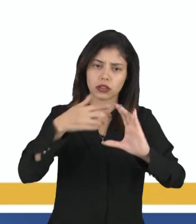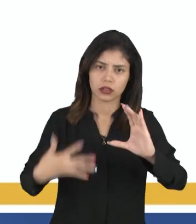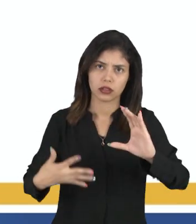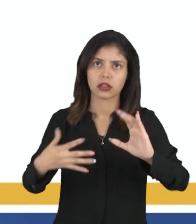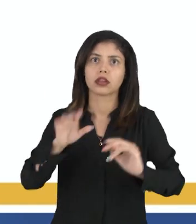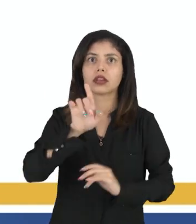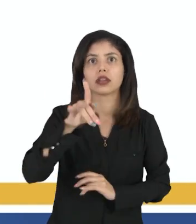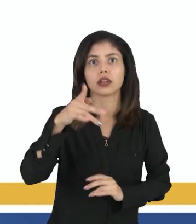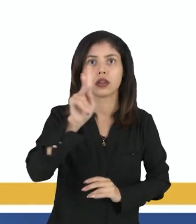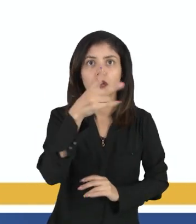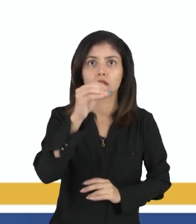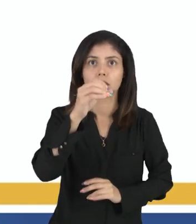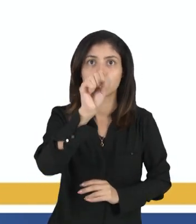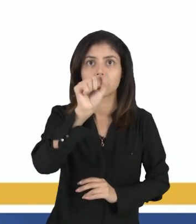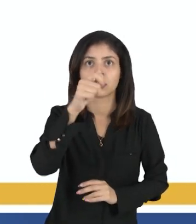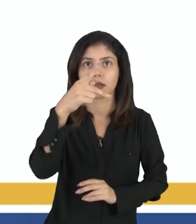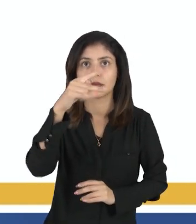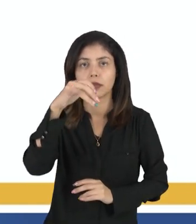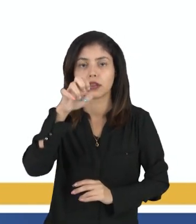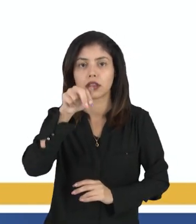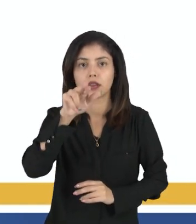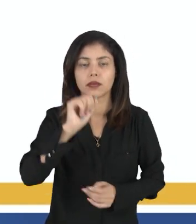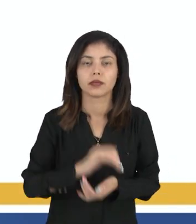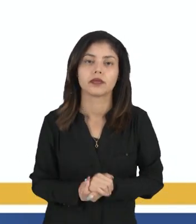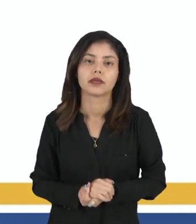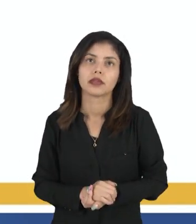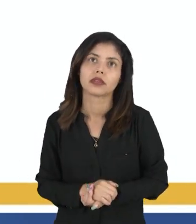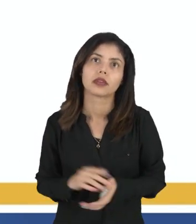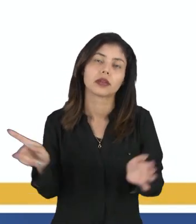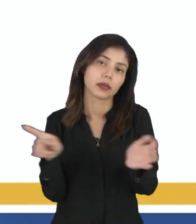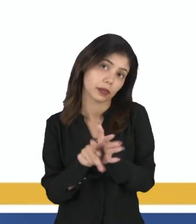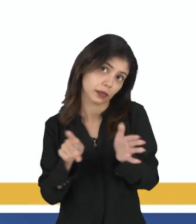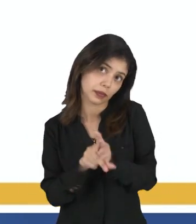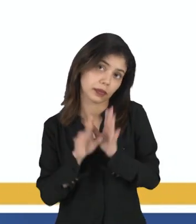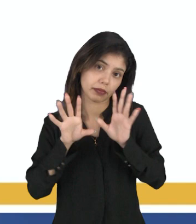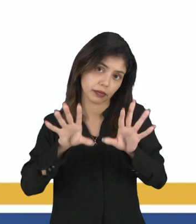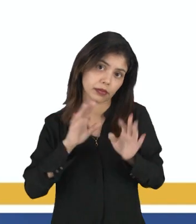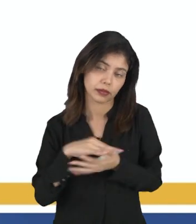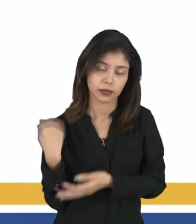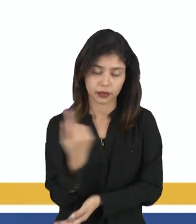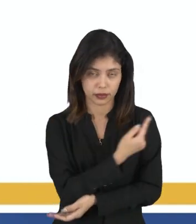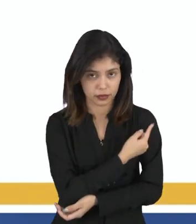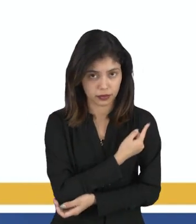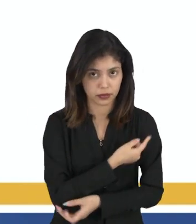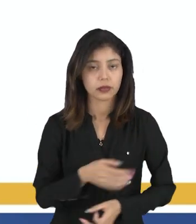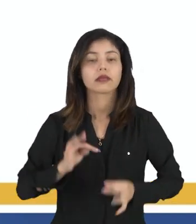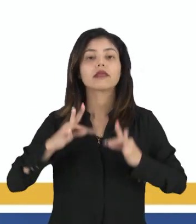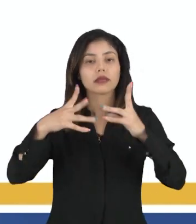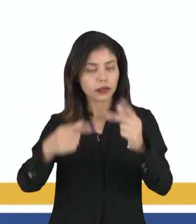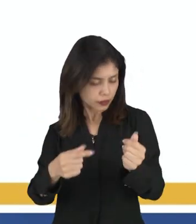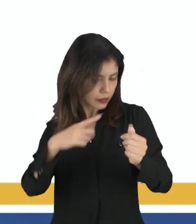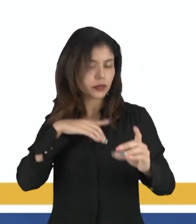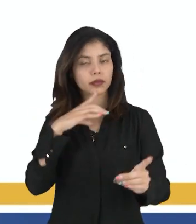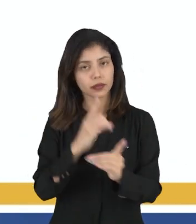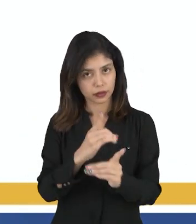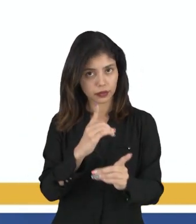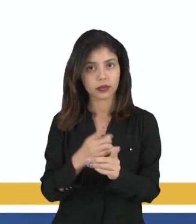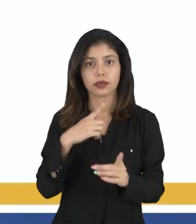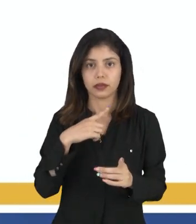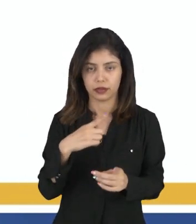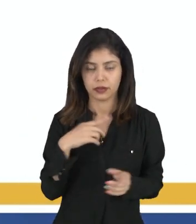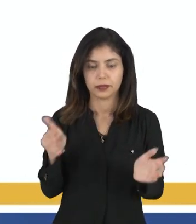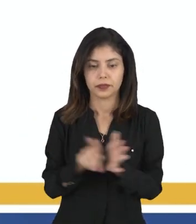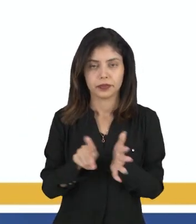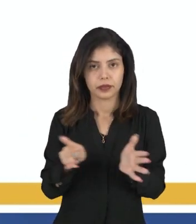Homo sapiens. Então vejam que nós temos ali uma classificação taxonômica. Todos os organismos descobertos, eles têm